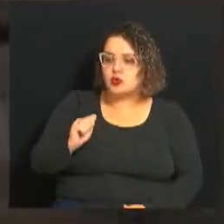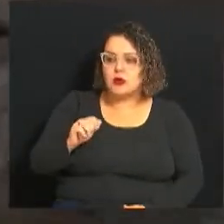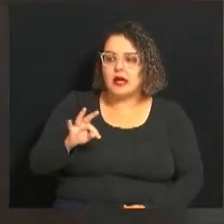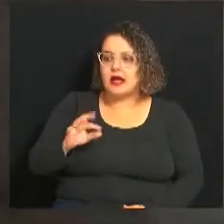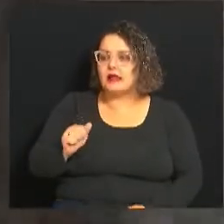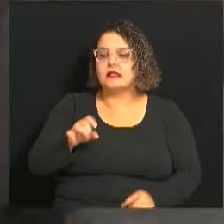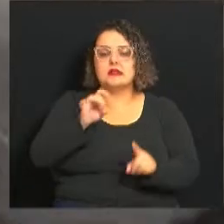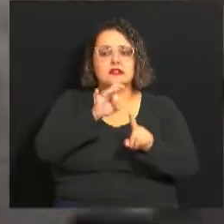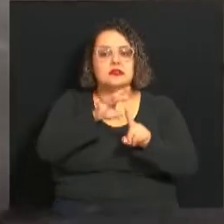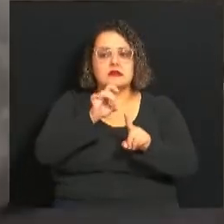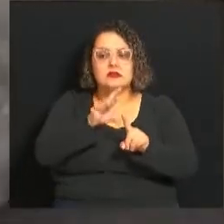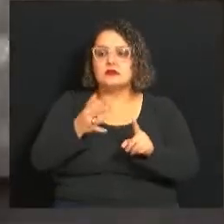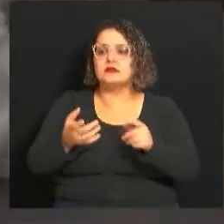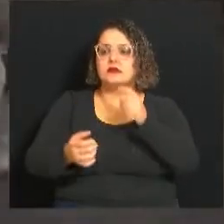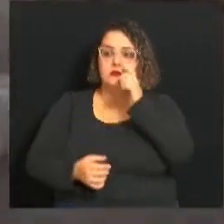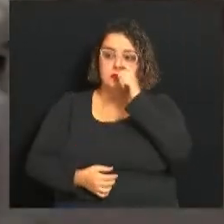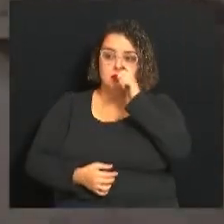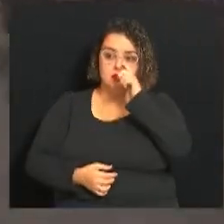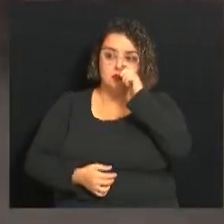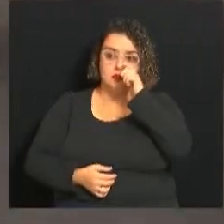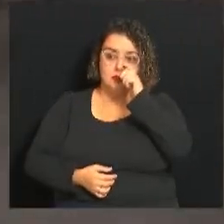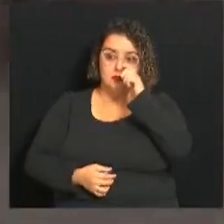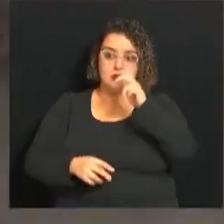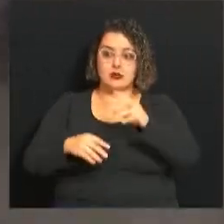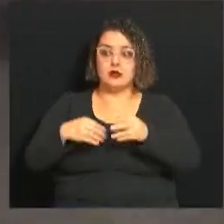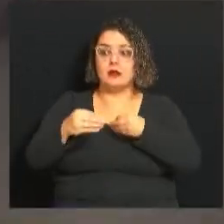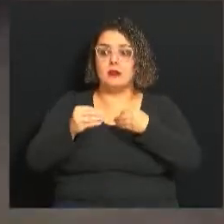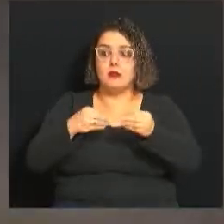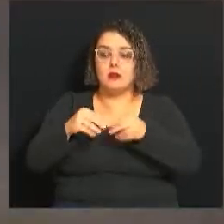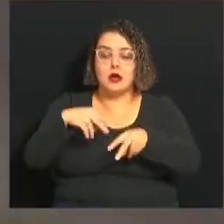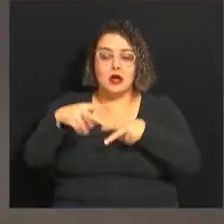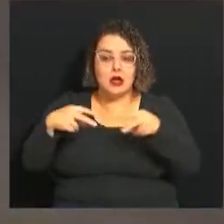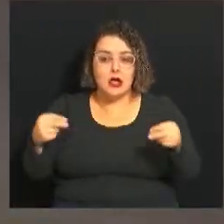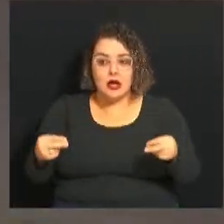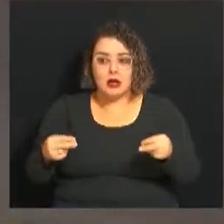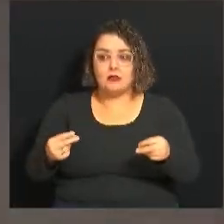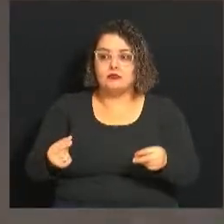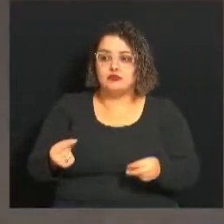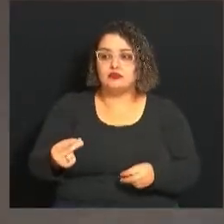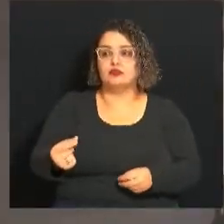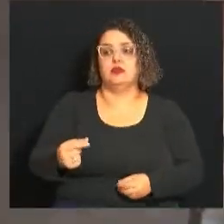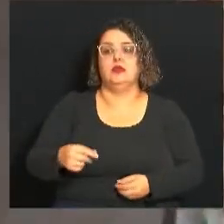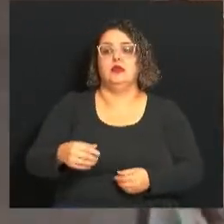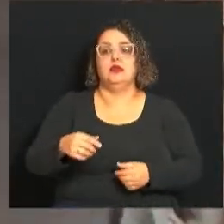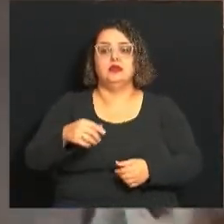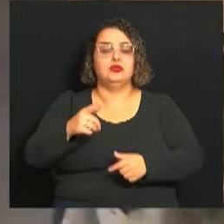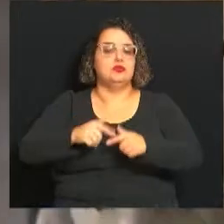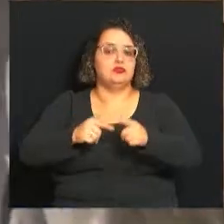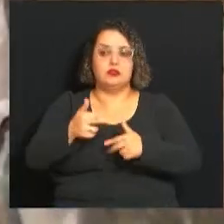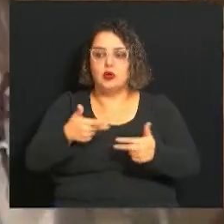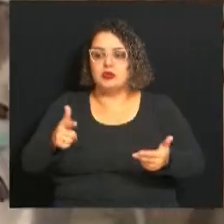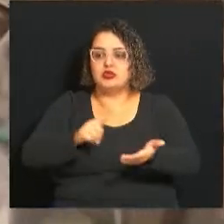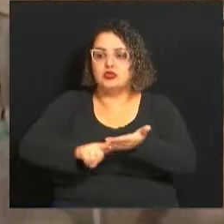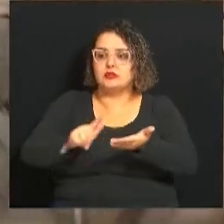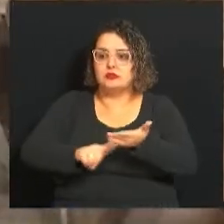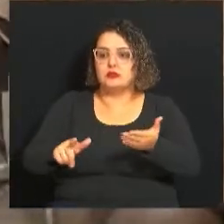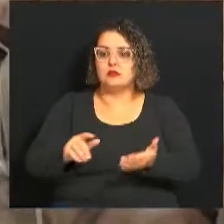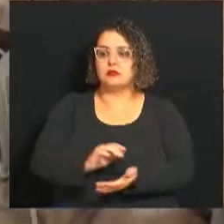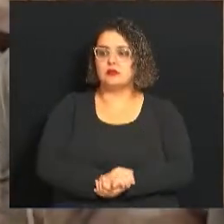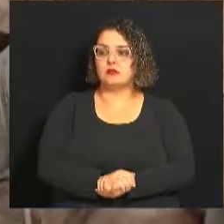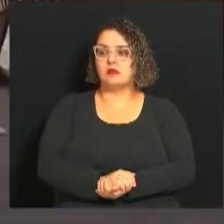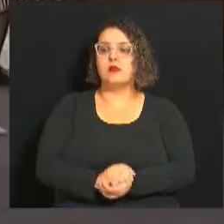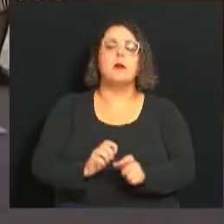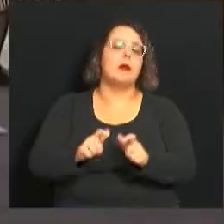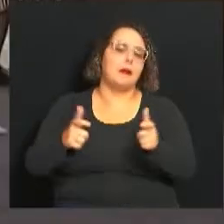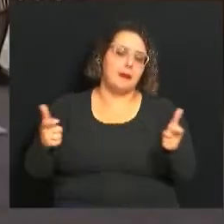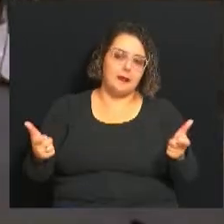vidros, embalagens longa-vida, embalagens de produtos de limpeza. Então são muitas coisas. Muito grande. E como que